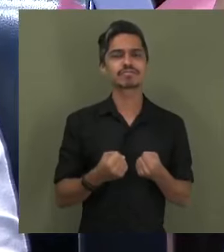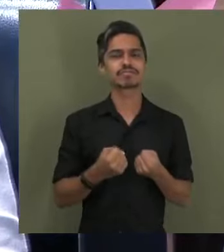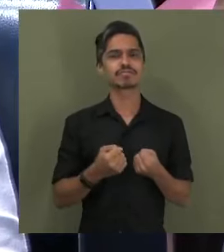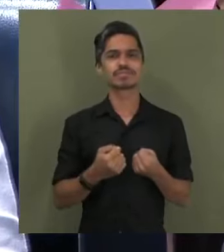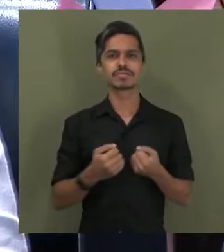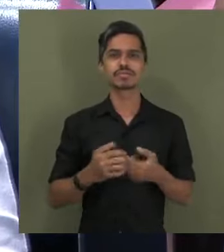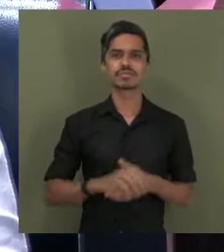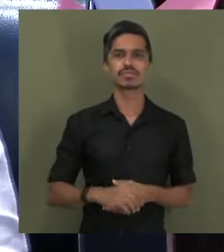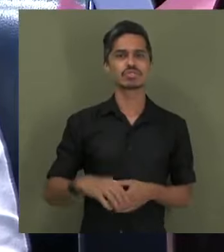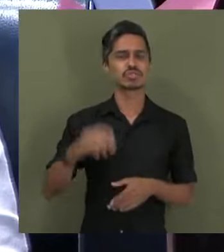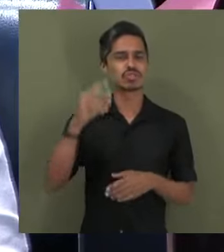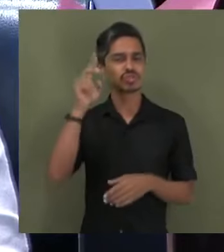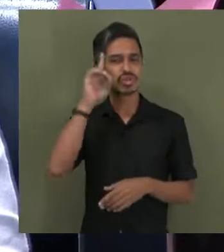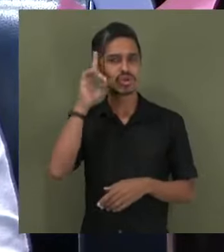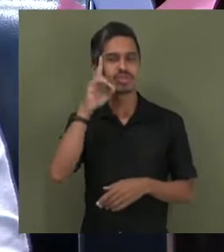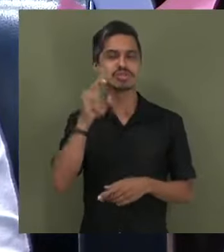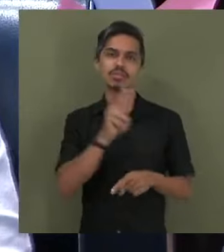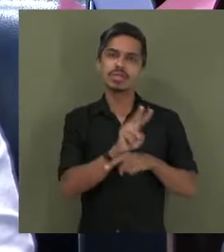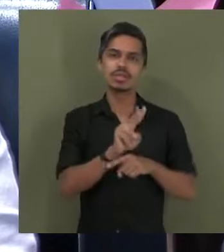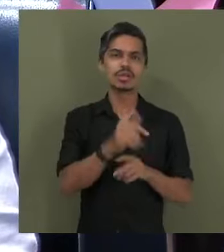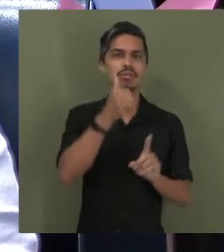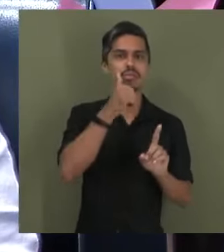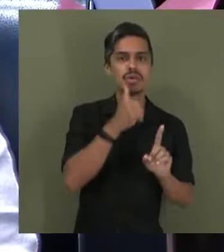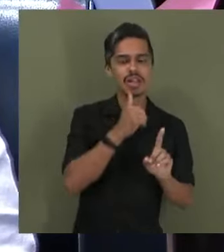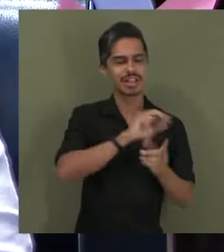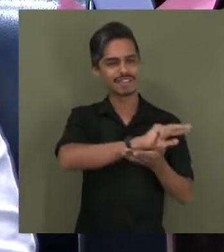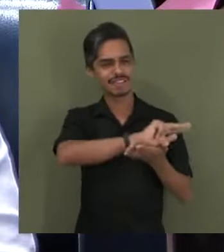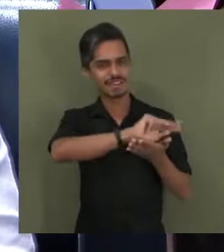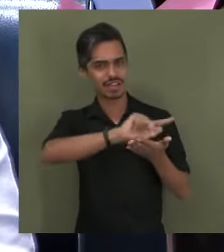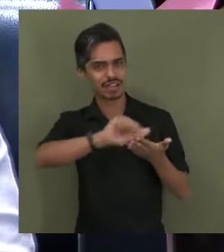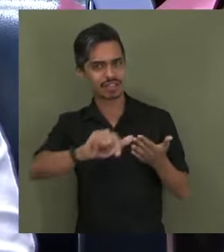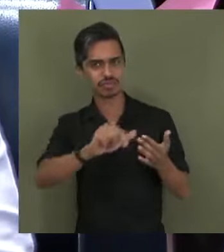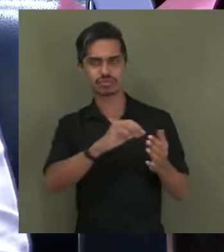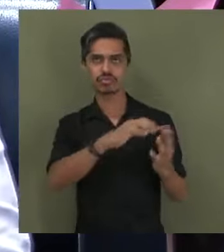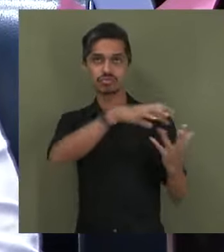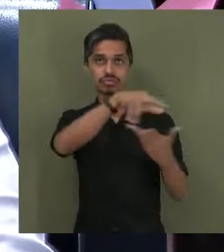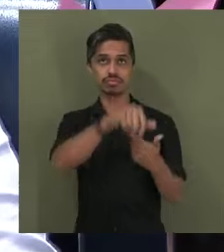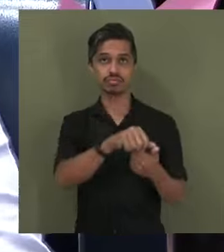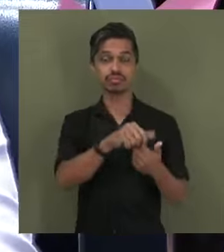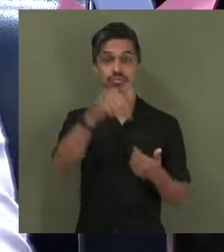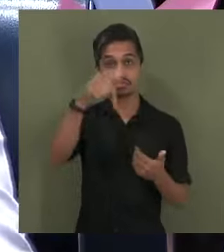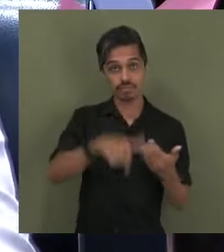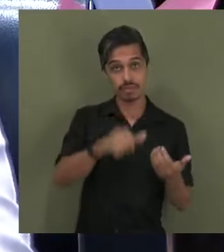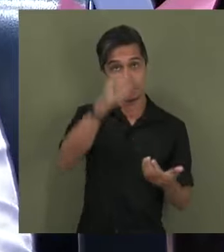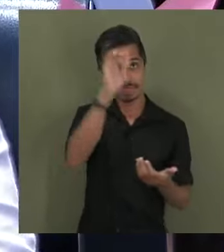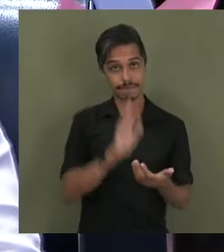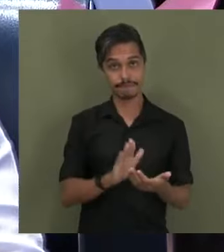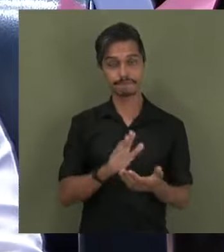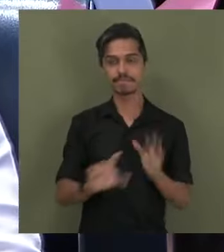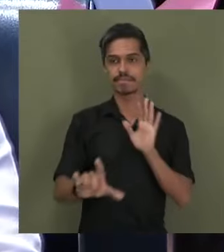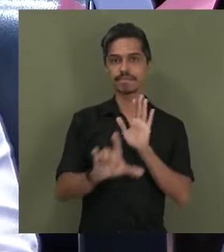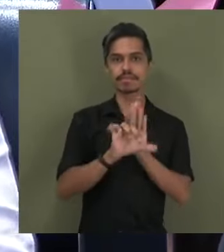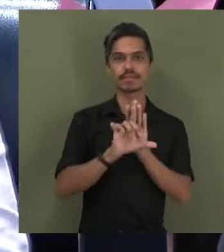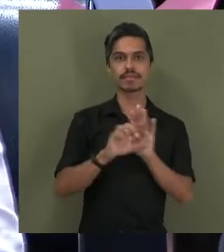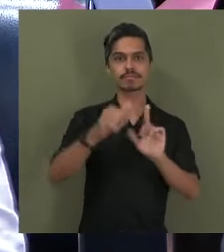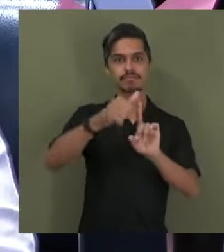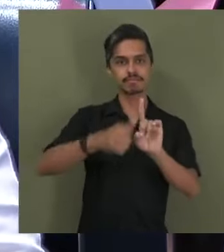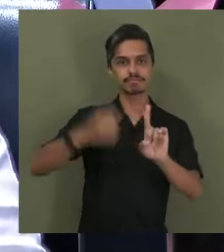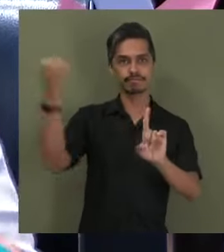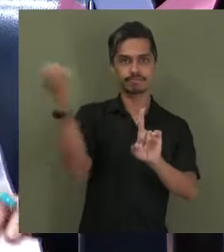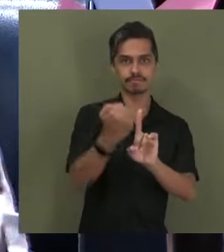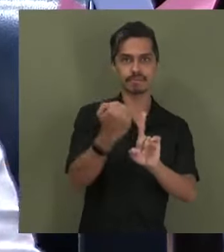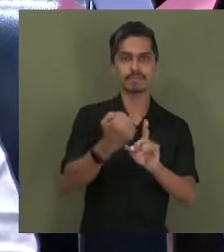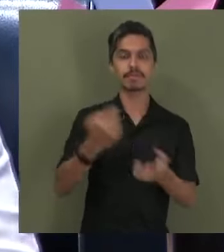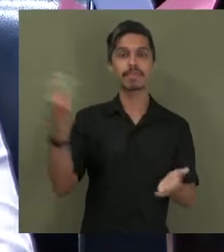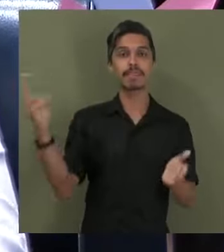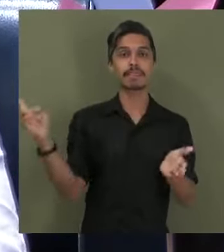meninas, moças, mulheres ao redor do mundo. No Brasil, a lei do feminicídio entrou